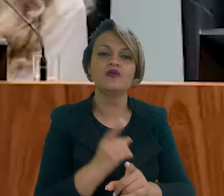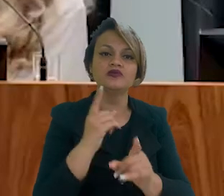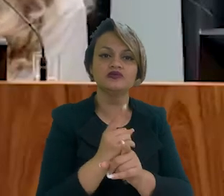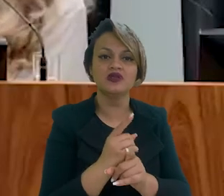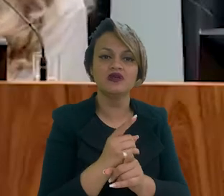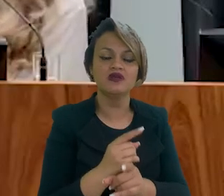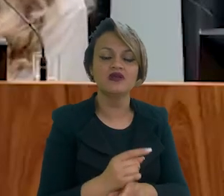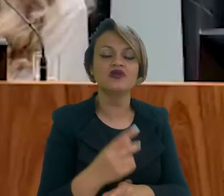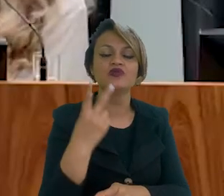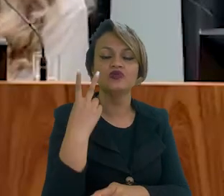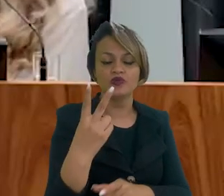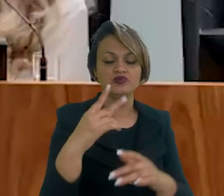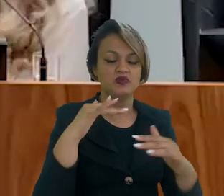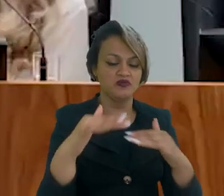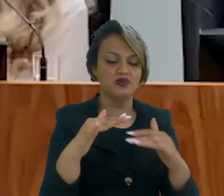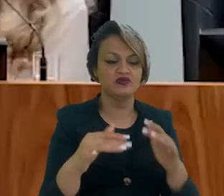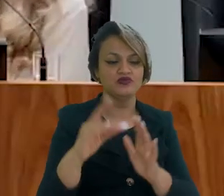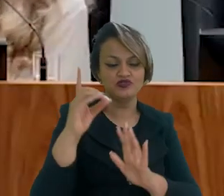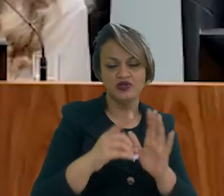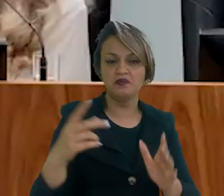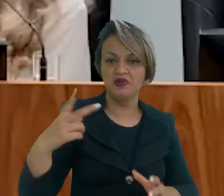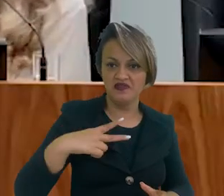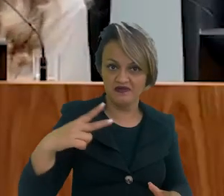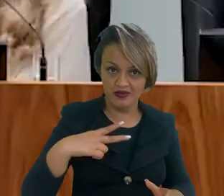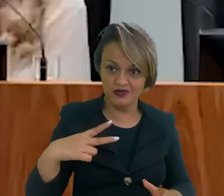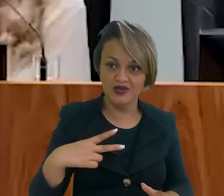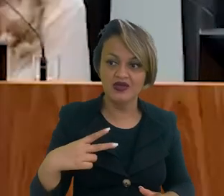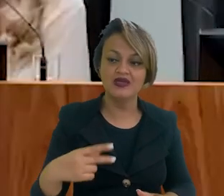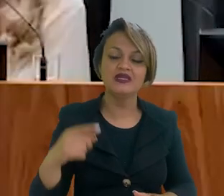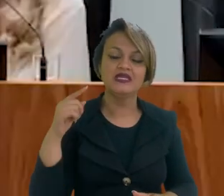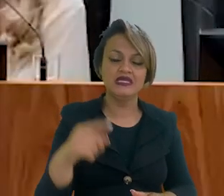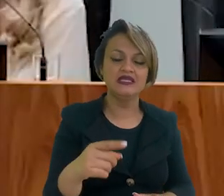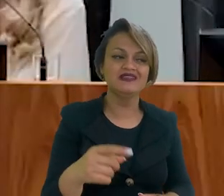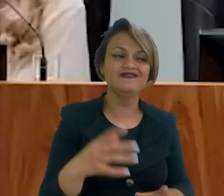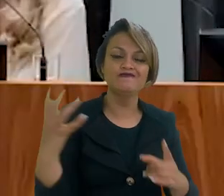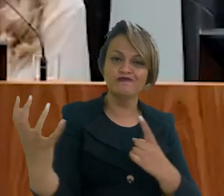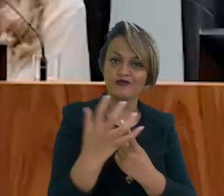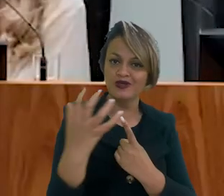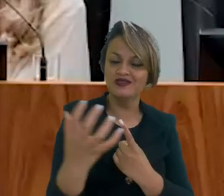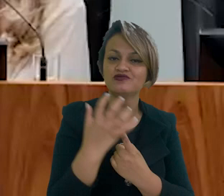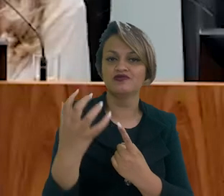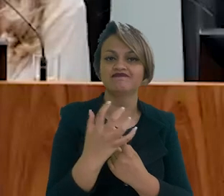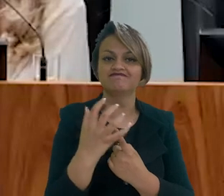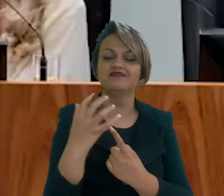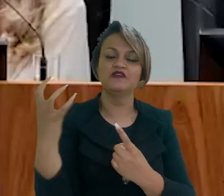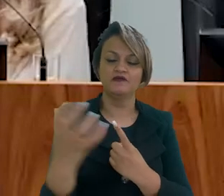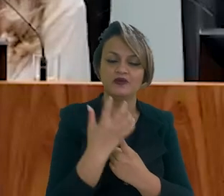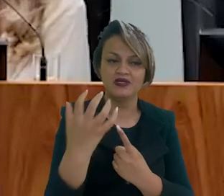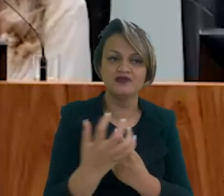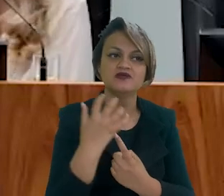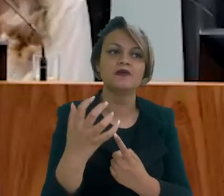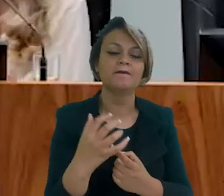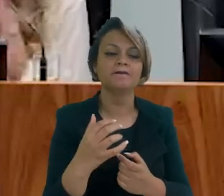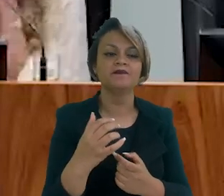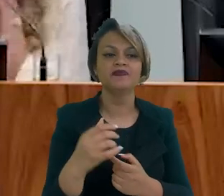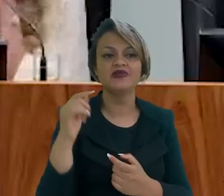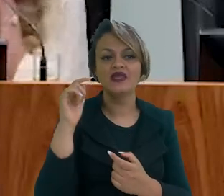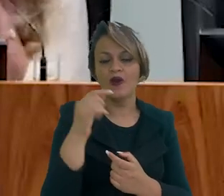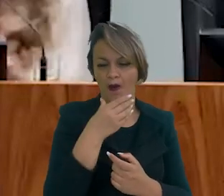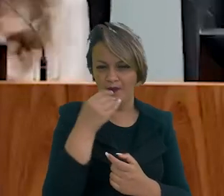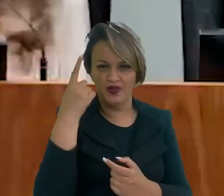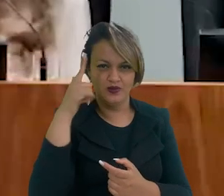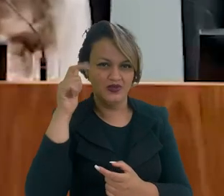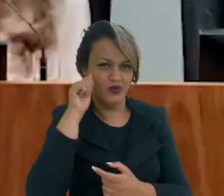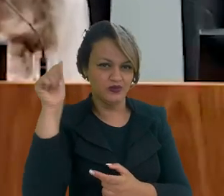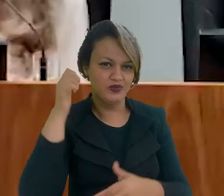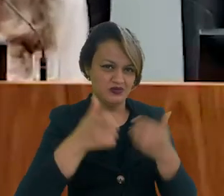partir dos anos 2000 existem pelo menos o que se aponta dois grandes influxos no direito privado aqui de certa maneira teriam